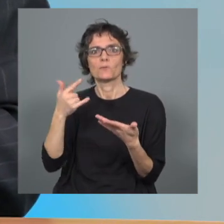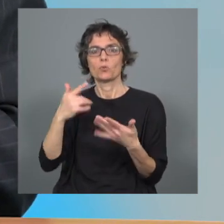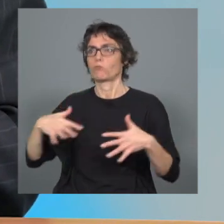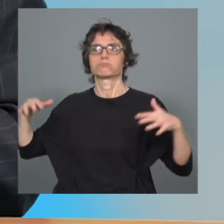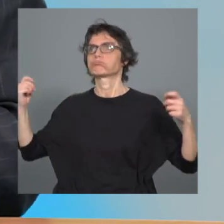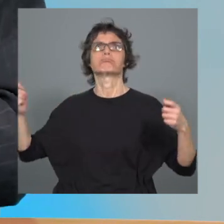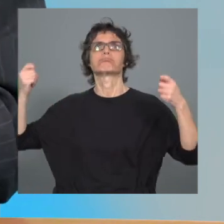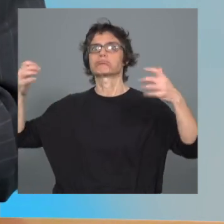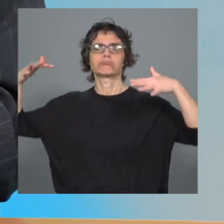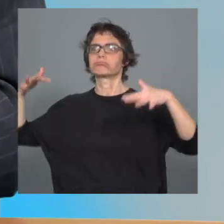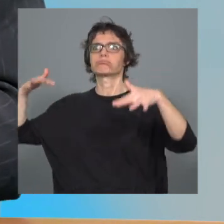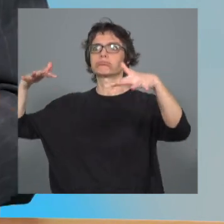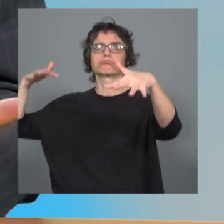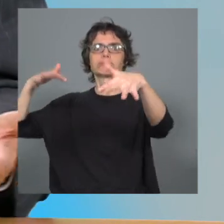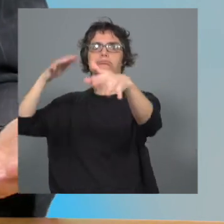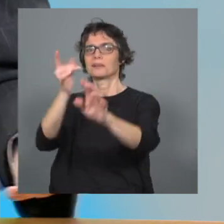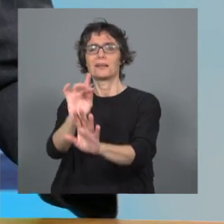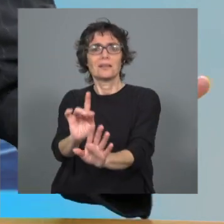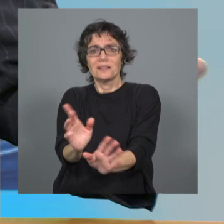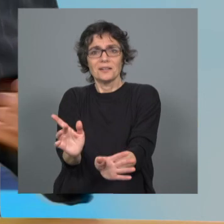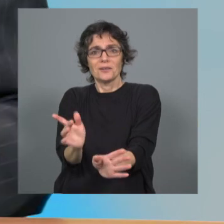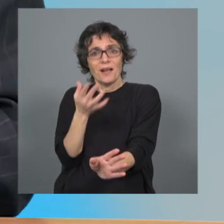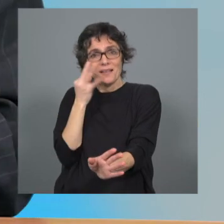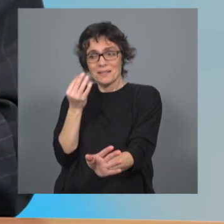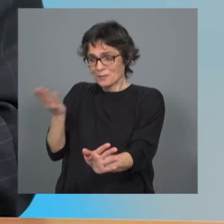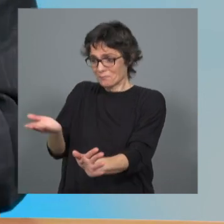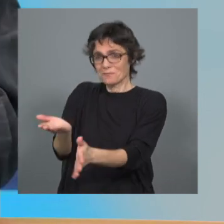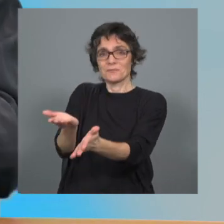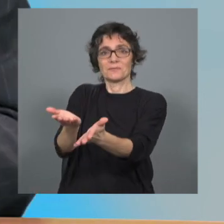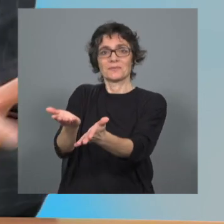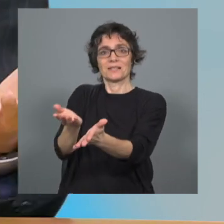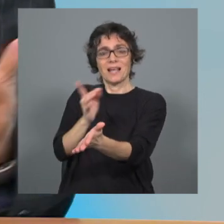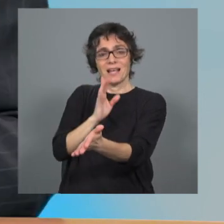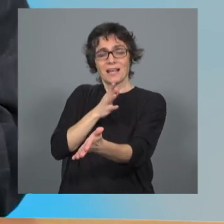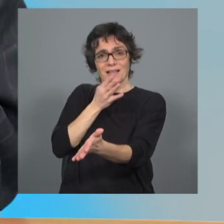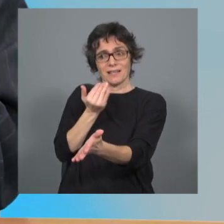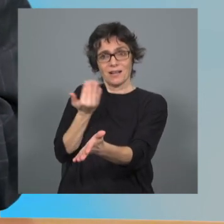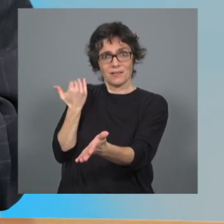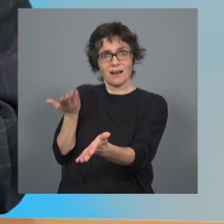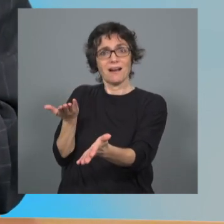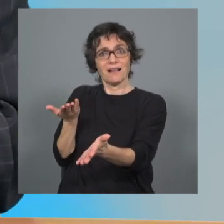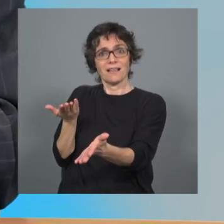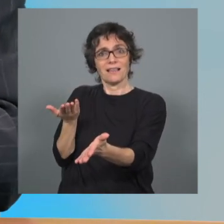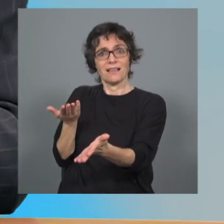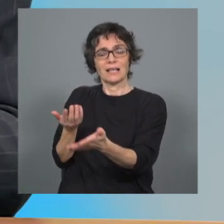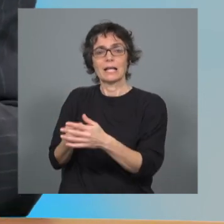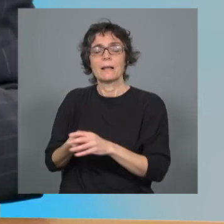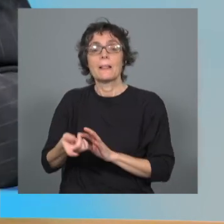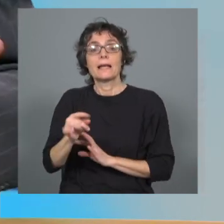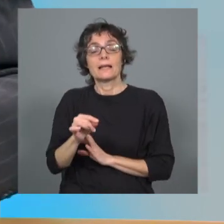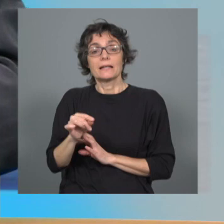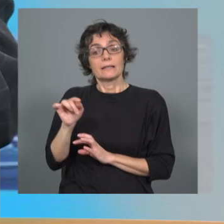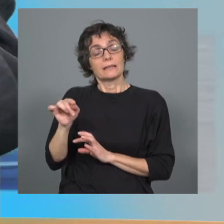grande cortejo, mas simbolizado num simples burrito, num simples jumentinho, e